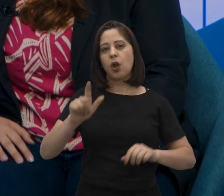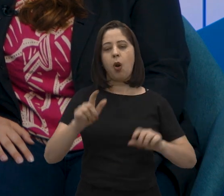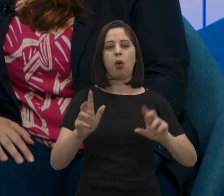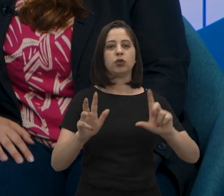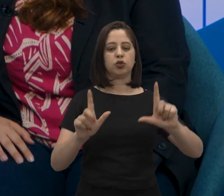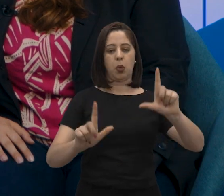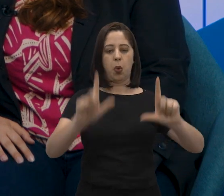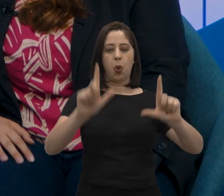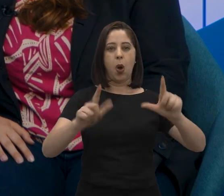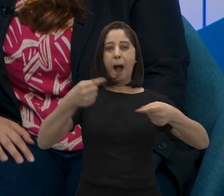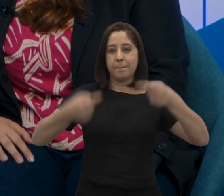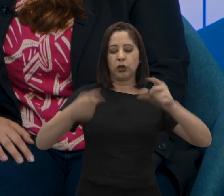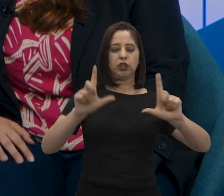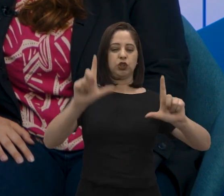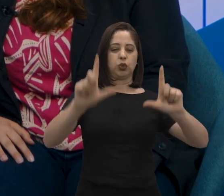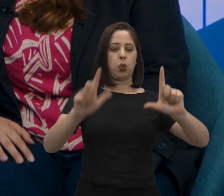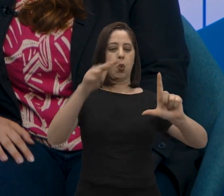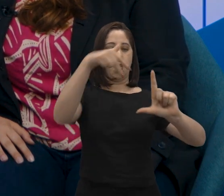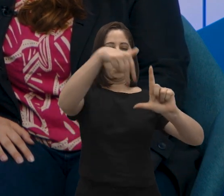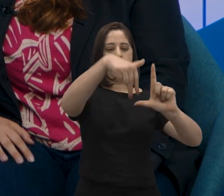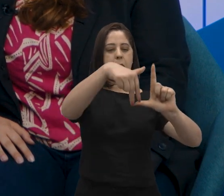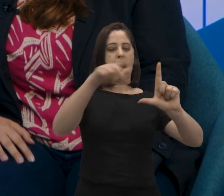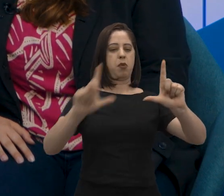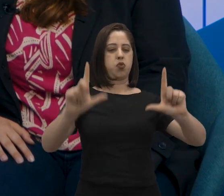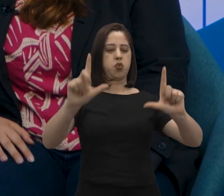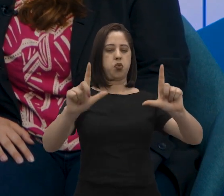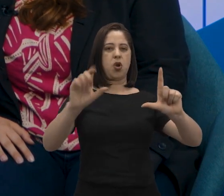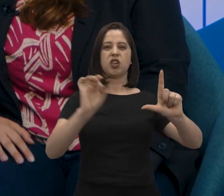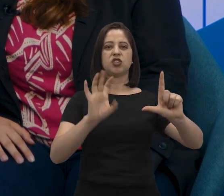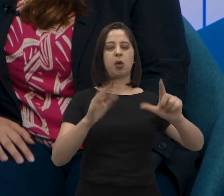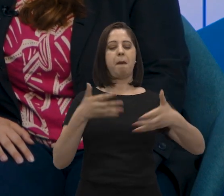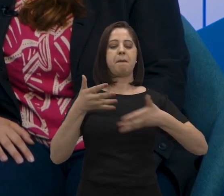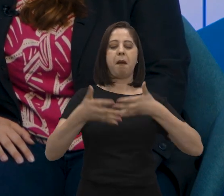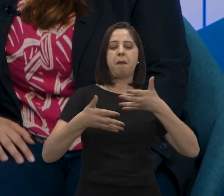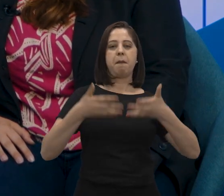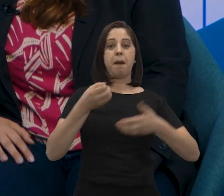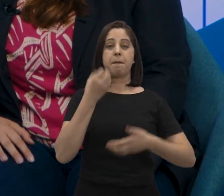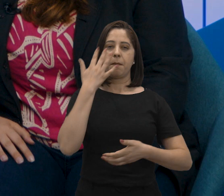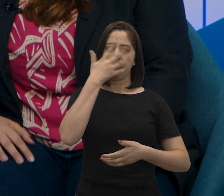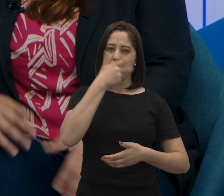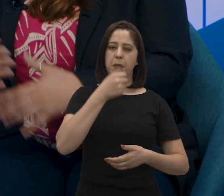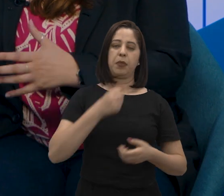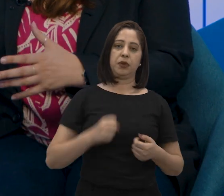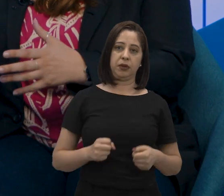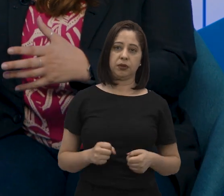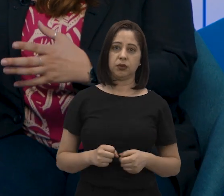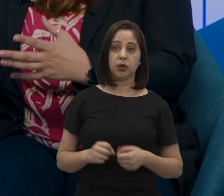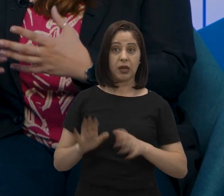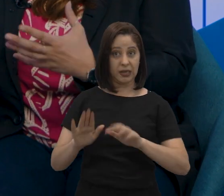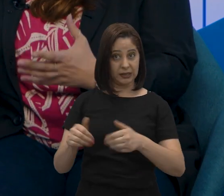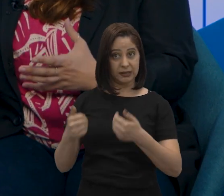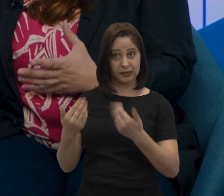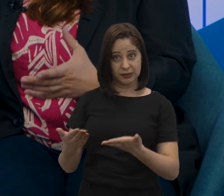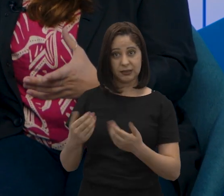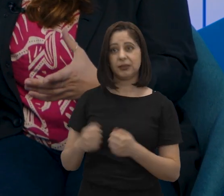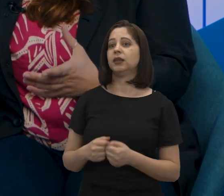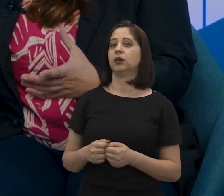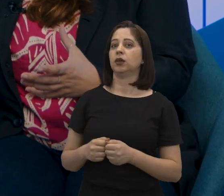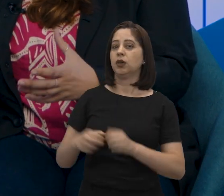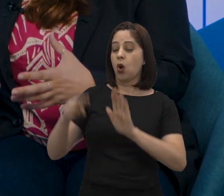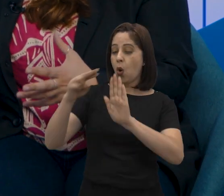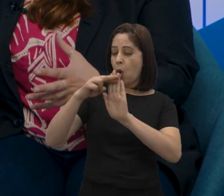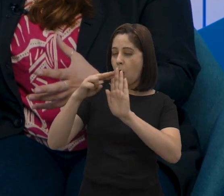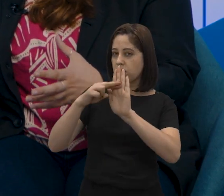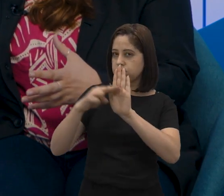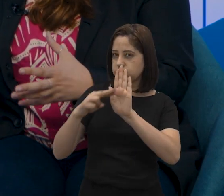das campanhas, mas há outras formas de enxergar esse mesmo conteúdo, esse mesmo tema, né? E conhecendo as regras, acho que o conselho é sempre o mesmo